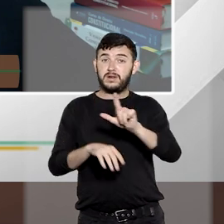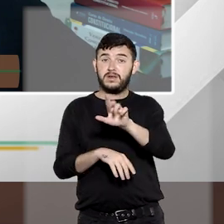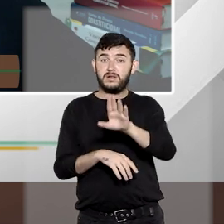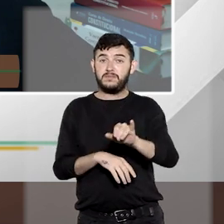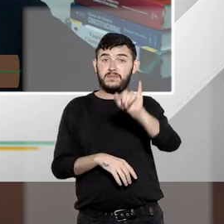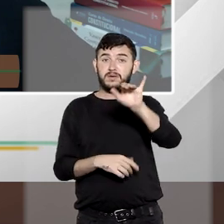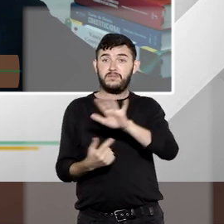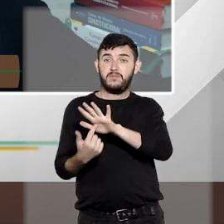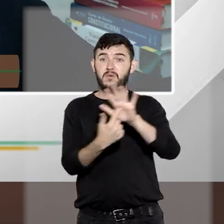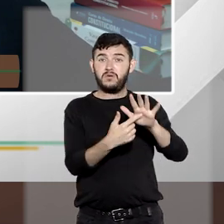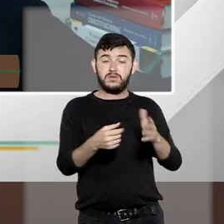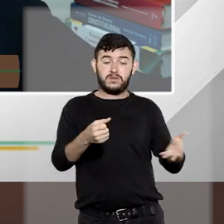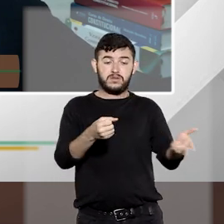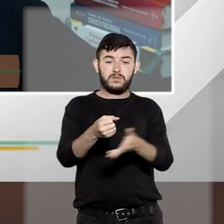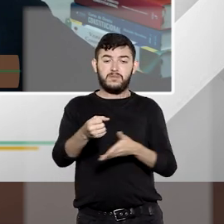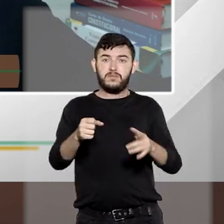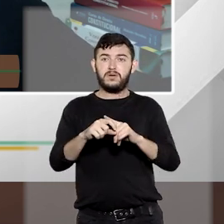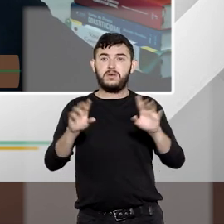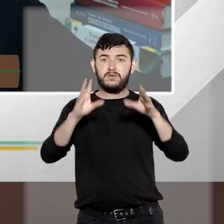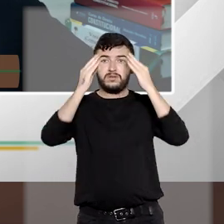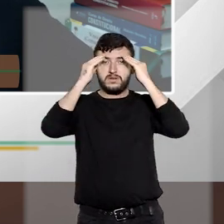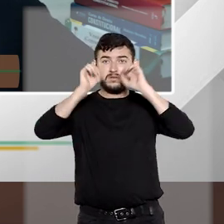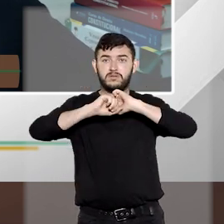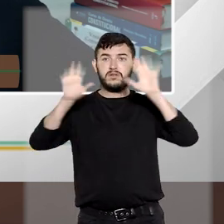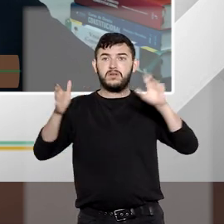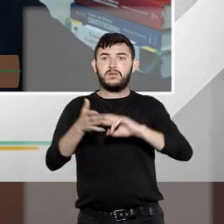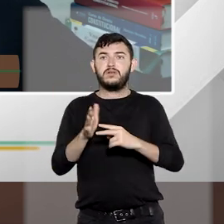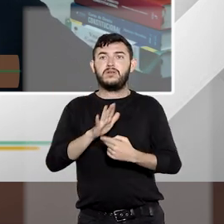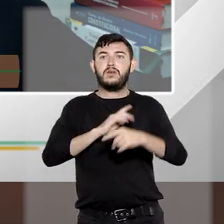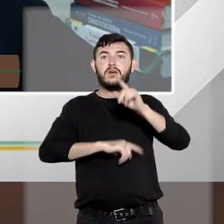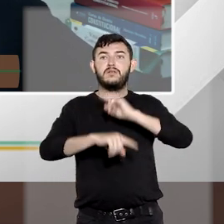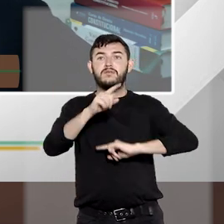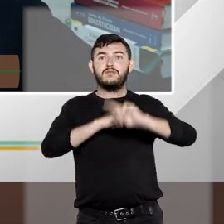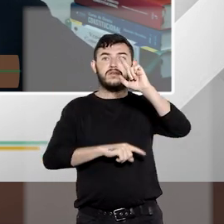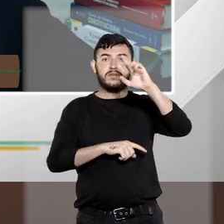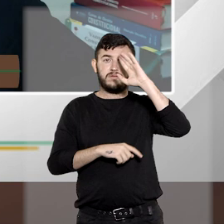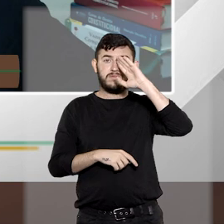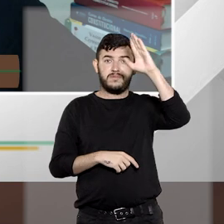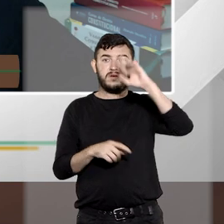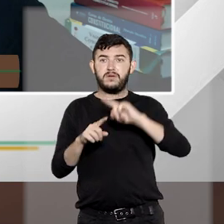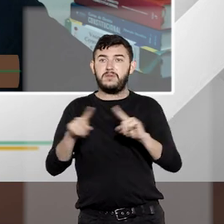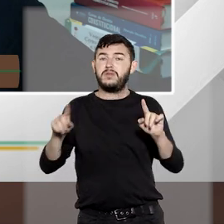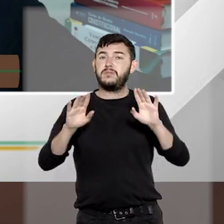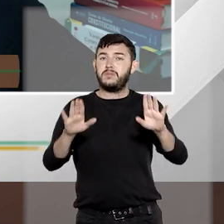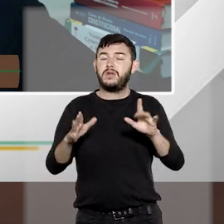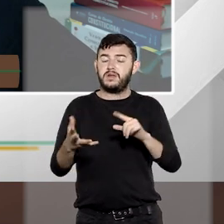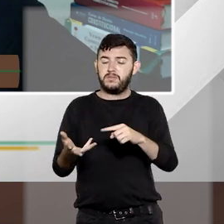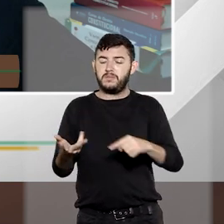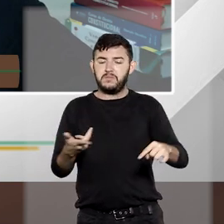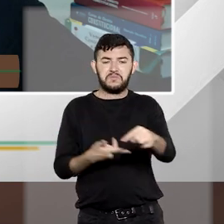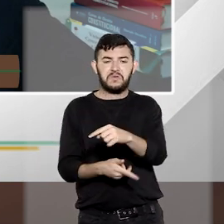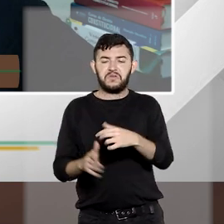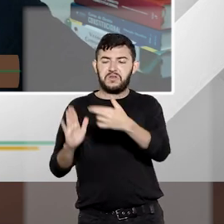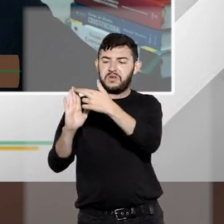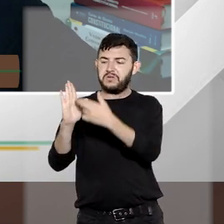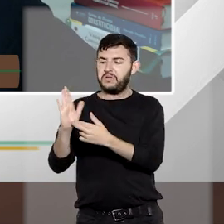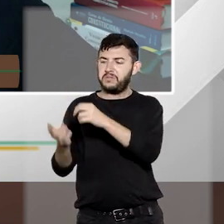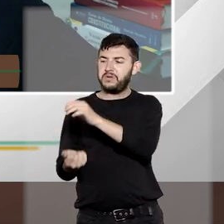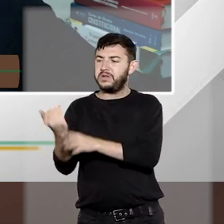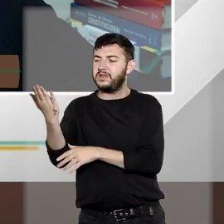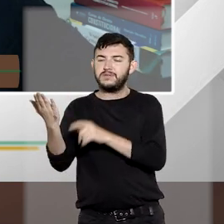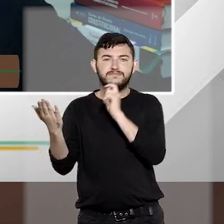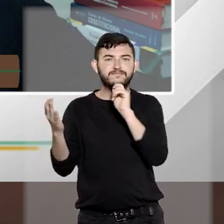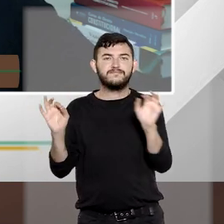esses pilares, e isso eu entendo como um dos principais avanços, porque ainda que muita coisa ainda não tenha sido regulamentada, nós